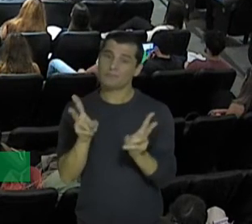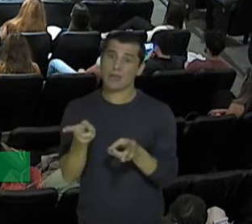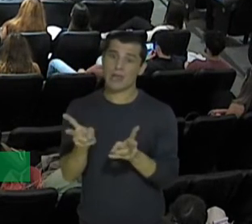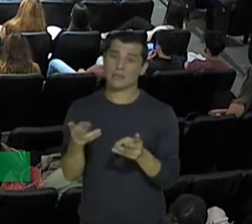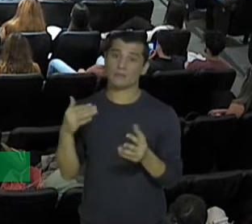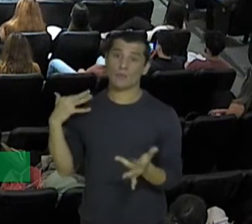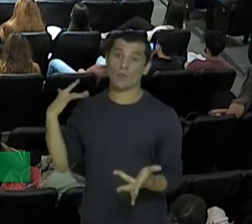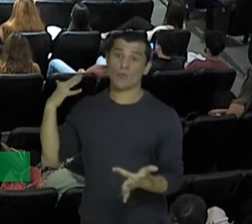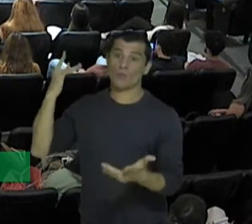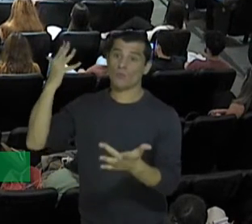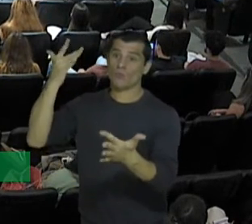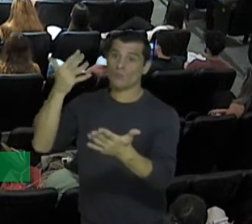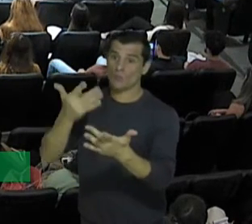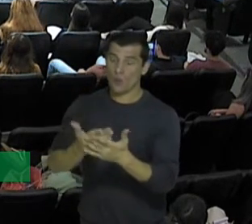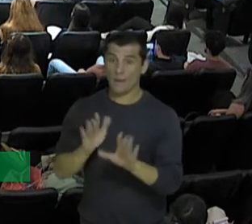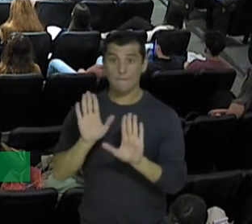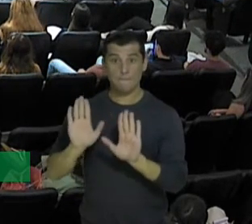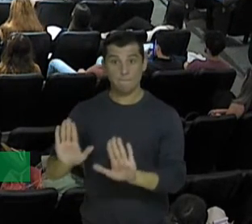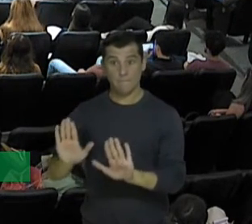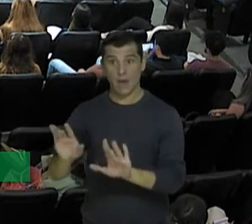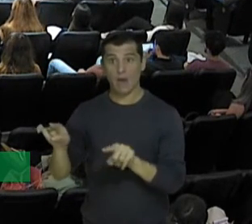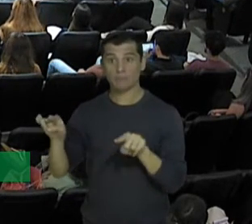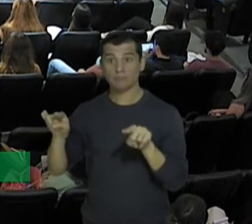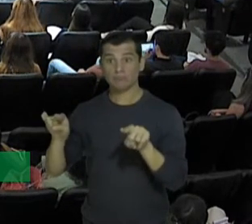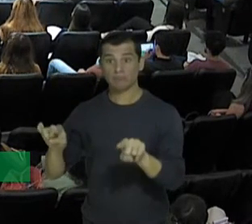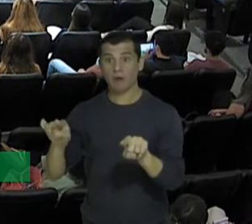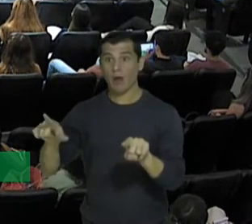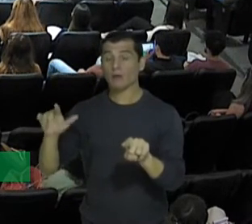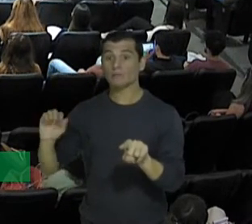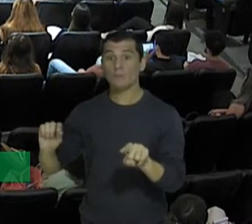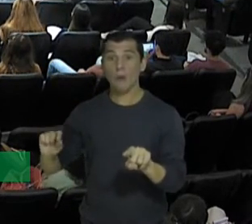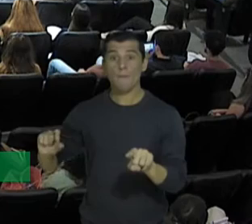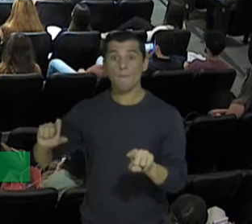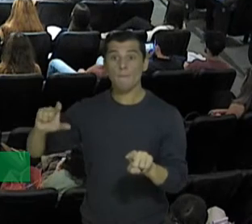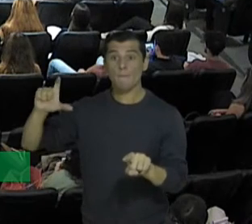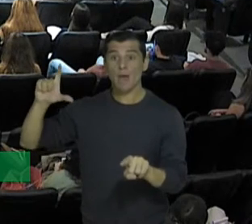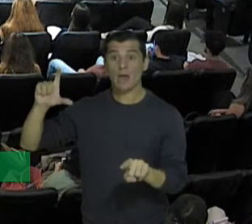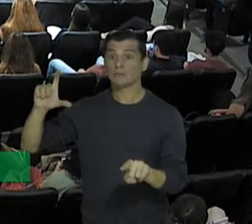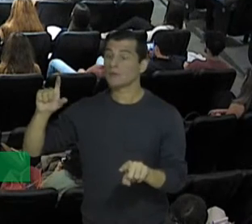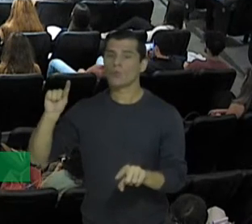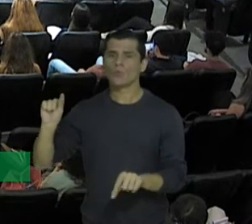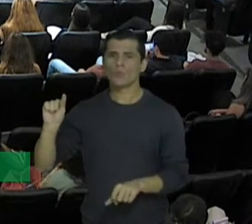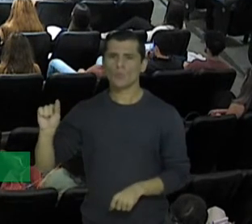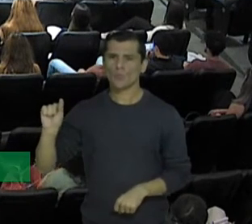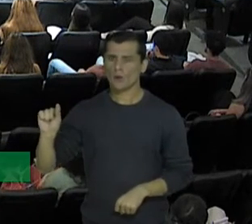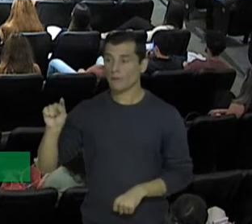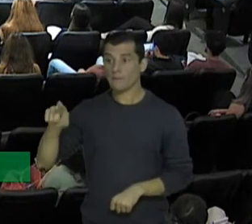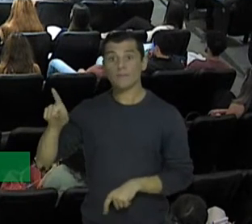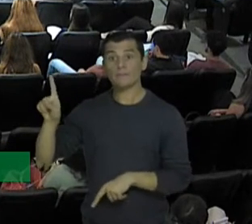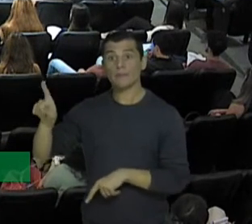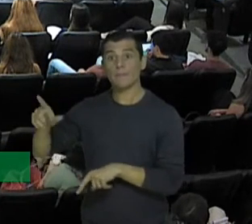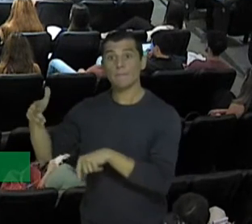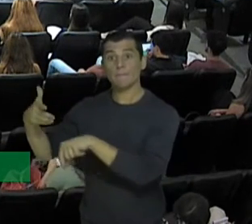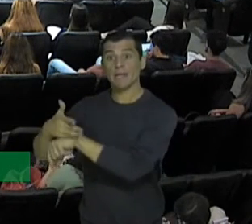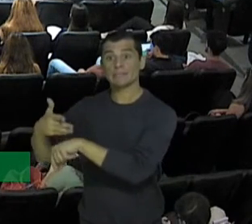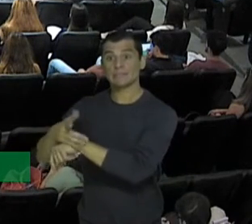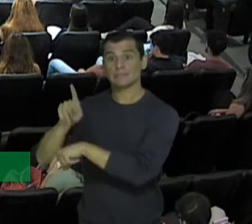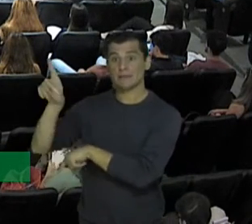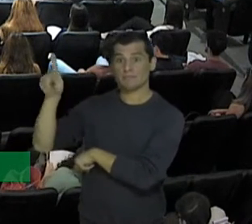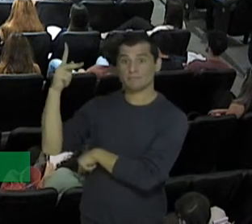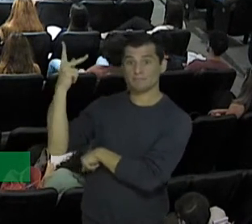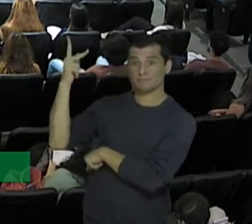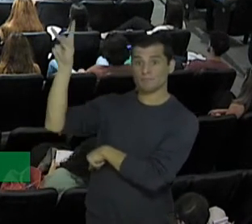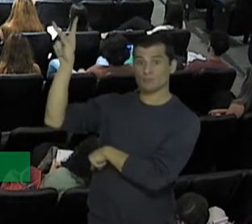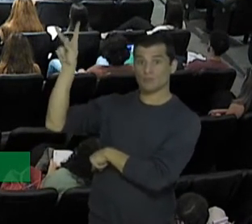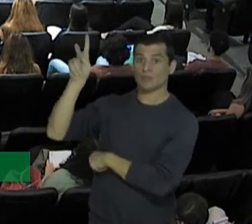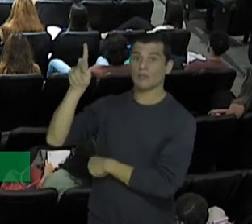tempo cresceu substancialmente não foi só para Santa Catarina Mas para todo o Brasil a participação da Ásia no comércio exterior